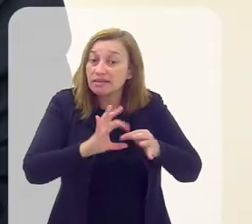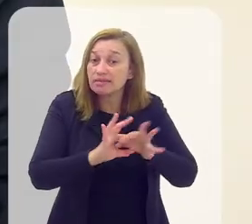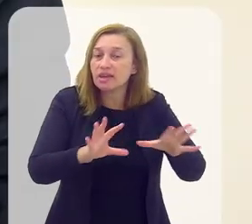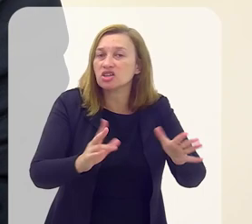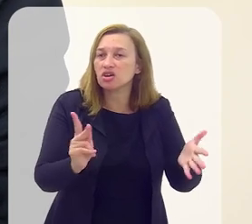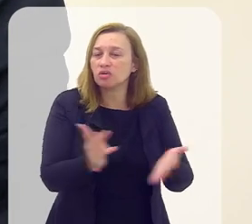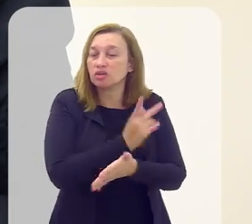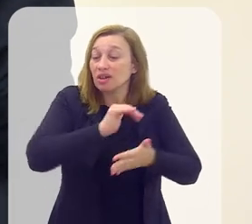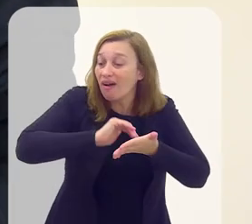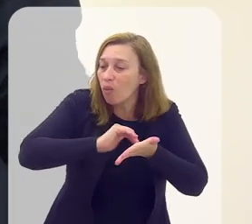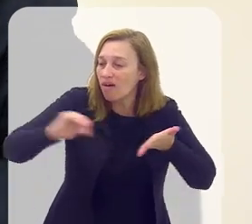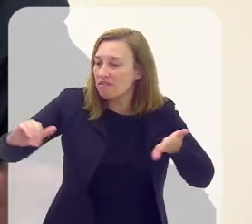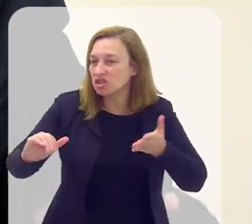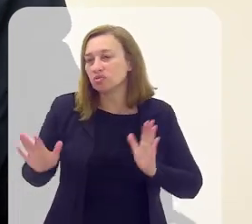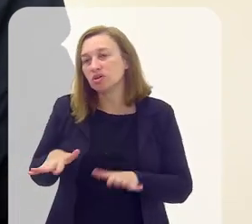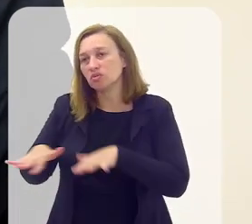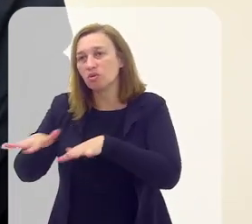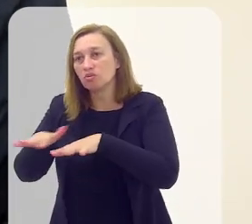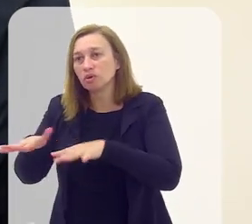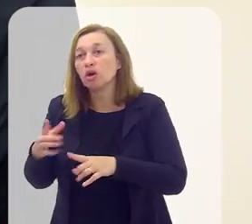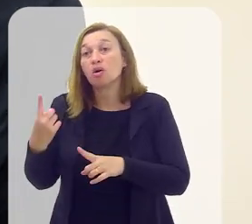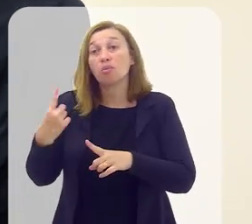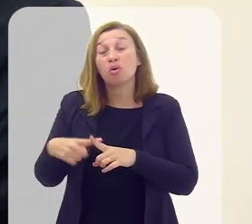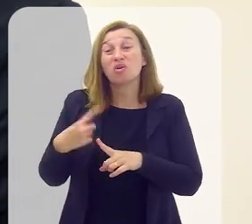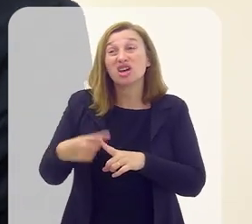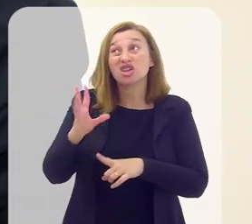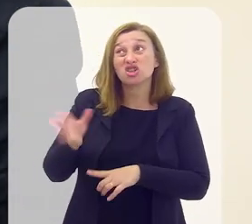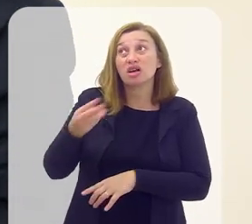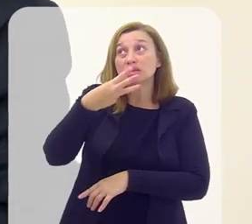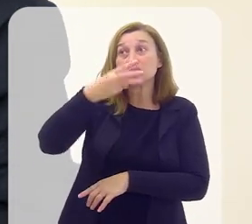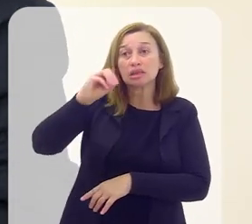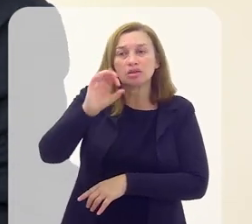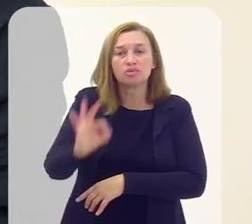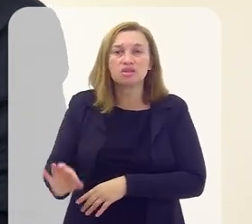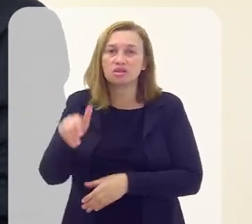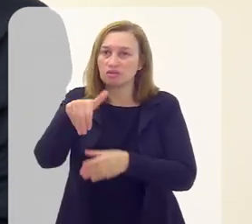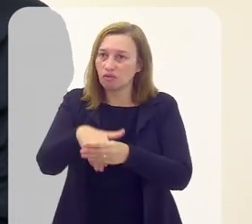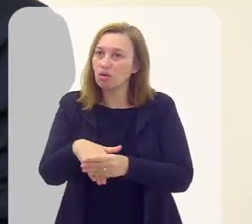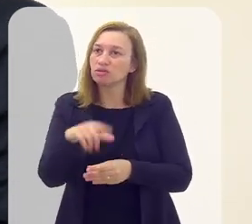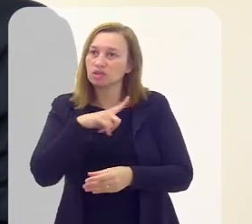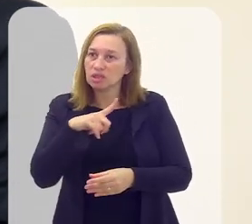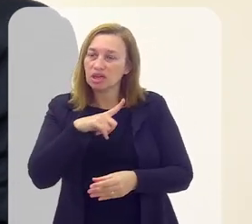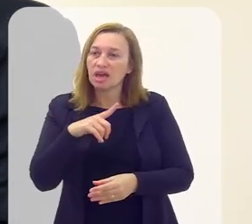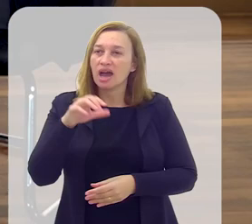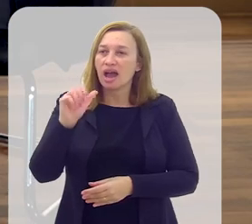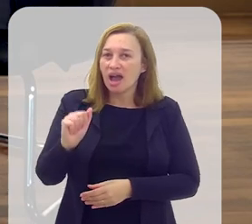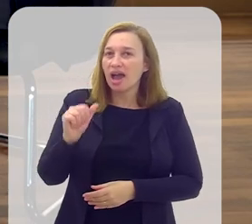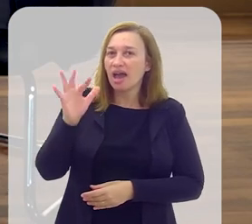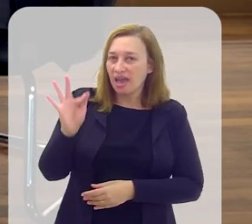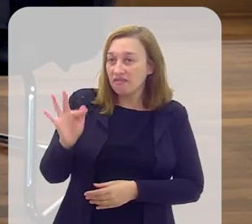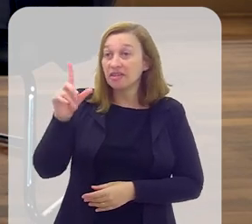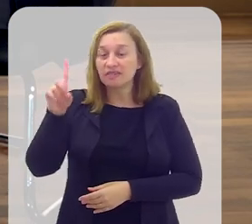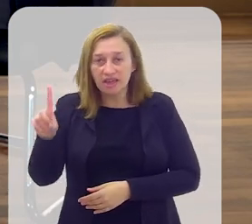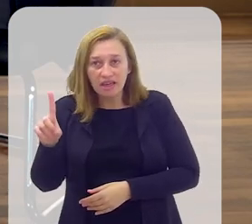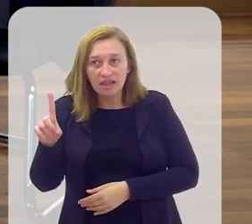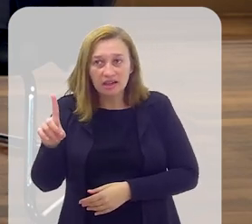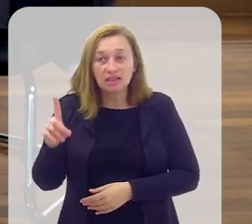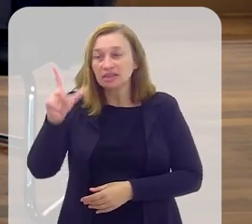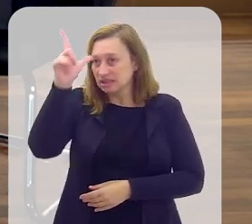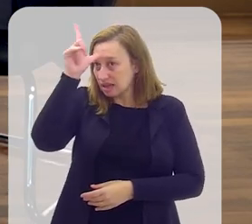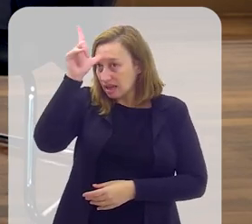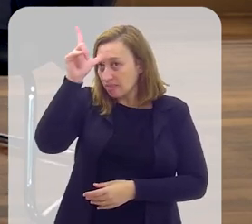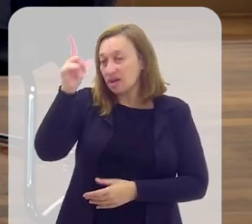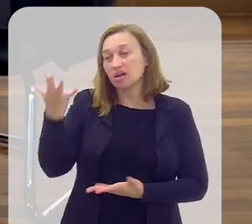permita isso, o afastamento desse movimento, que eles já estão com 30% dos votos. Chama-se AfD.